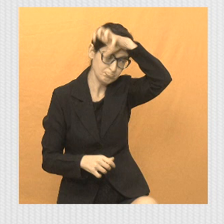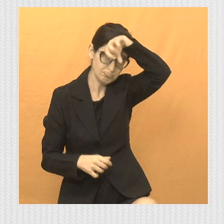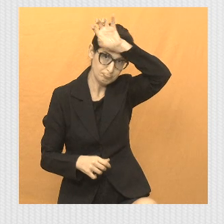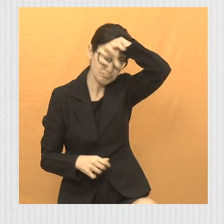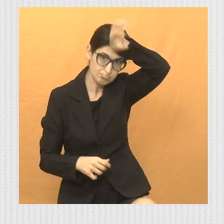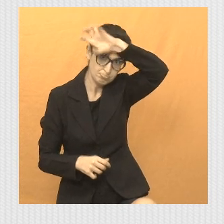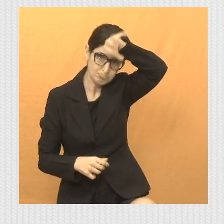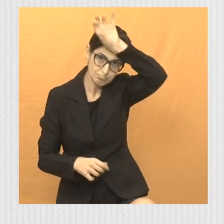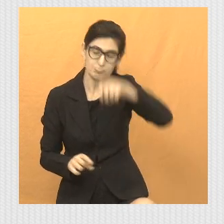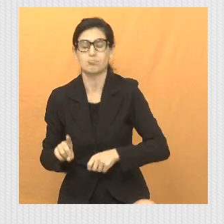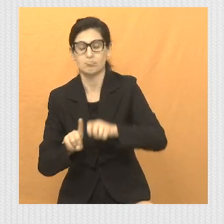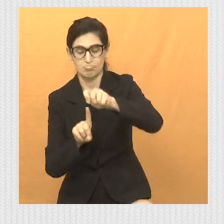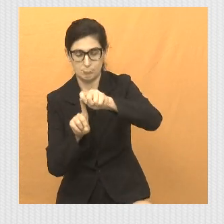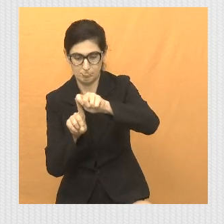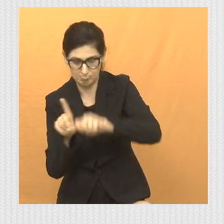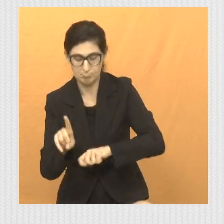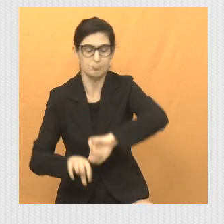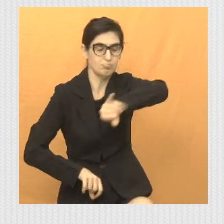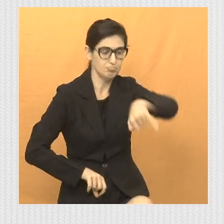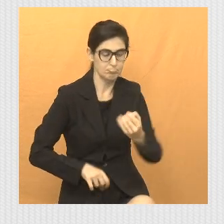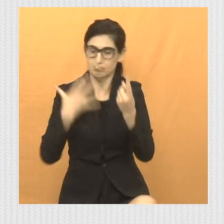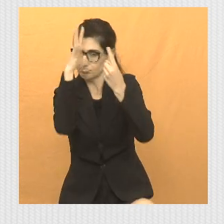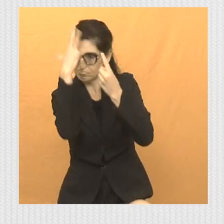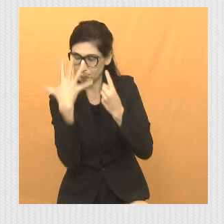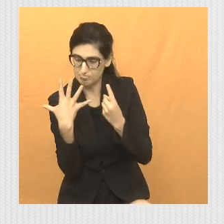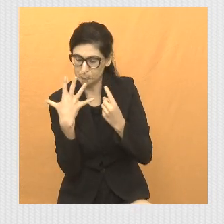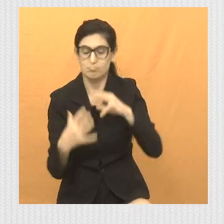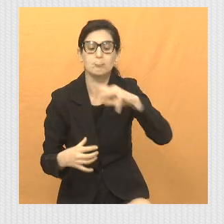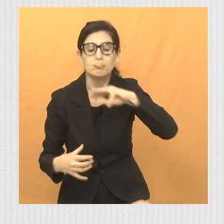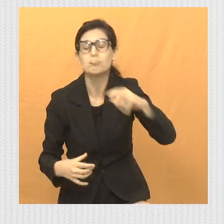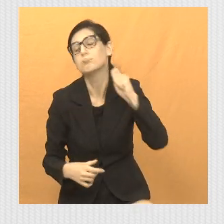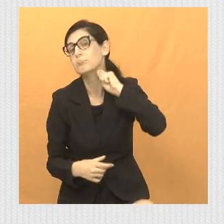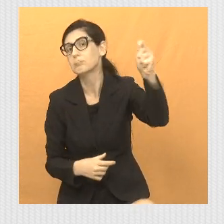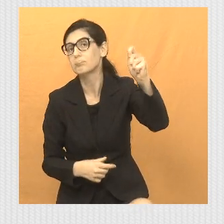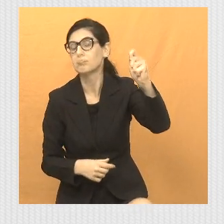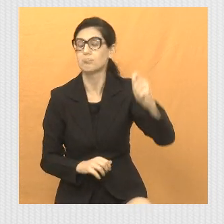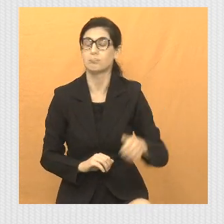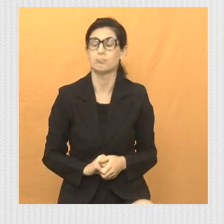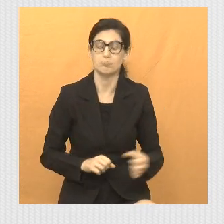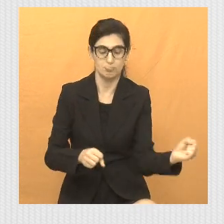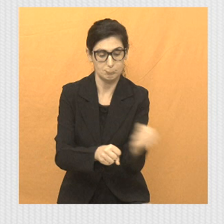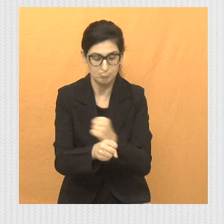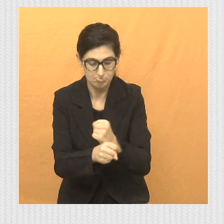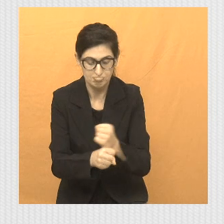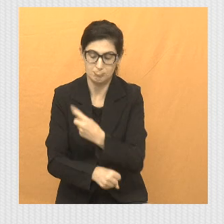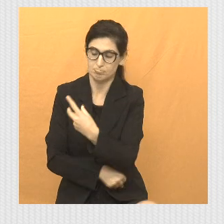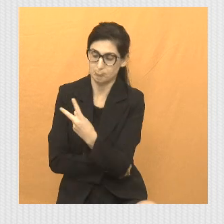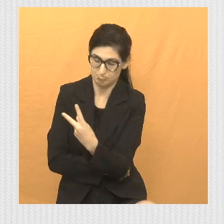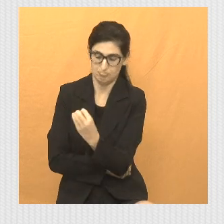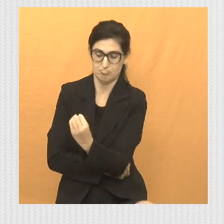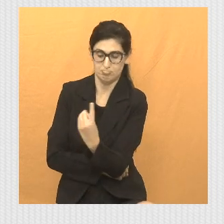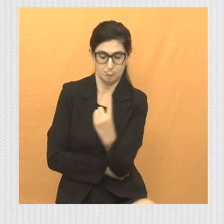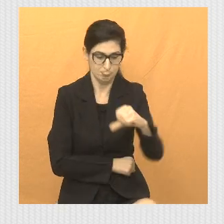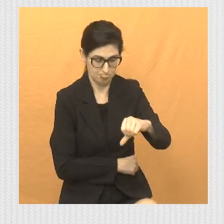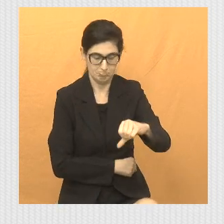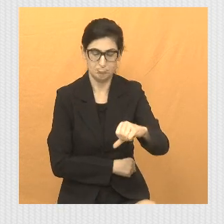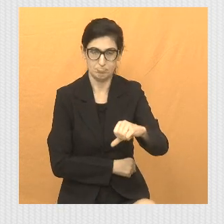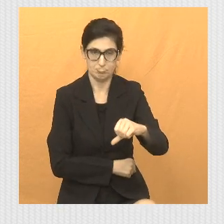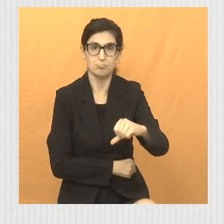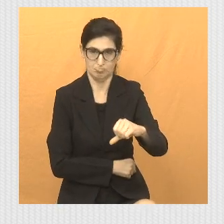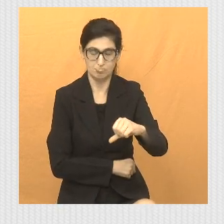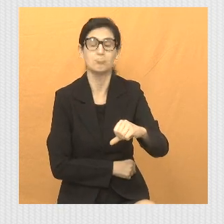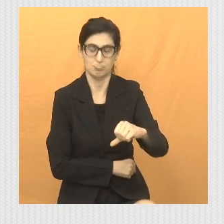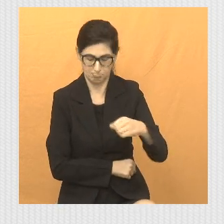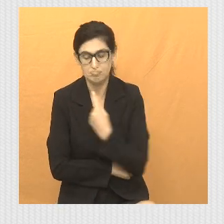ainda nos meses de janeiro, fevereiro, março e abril de 2019, fechamos